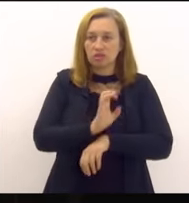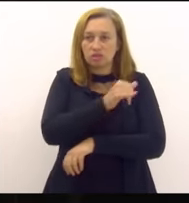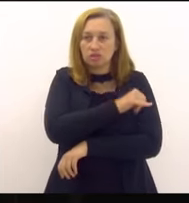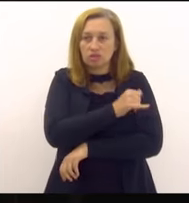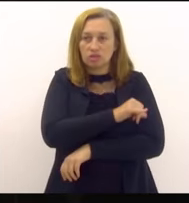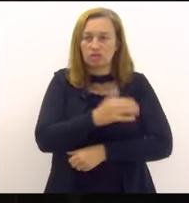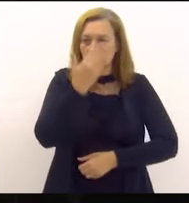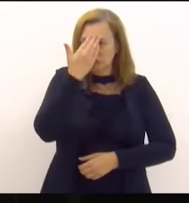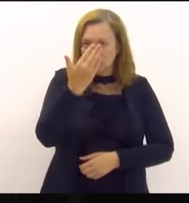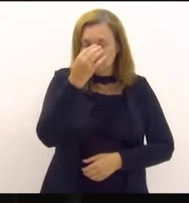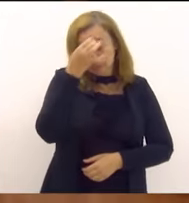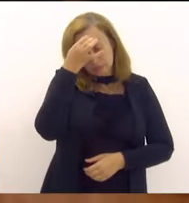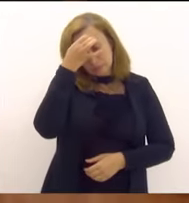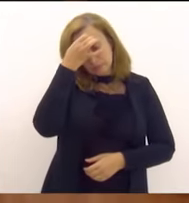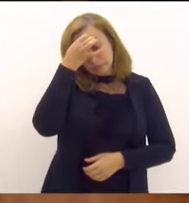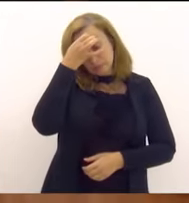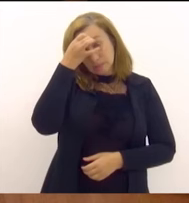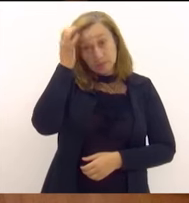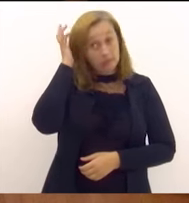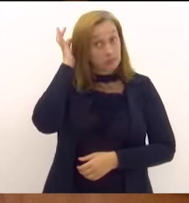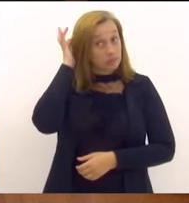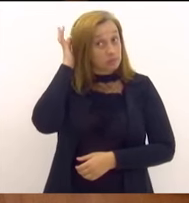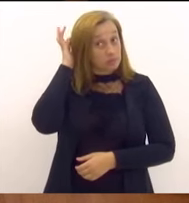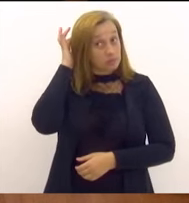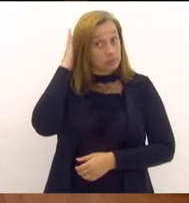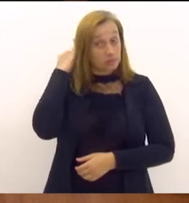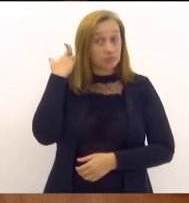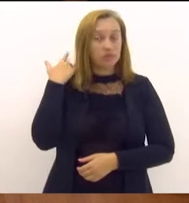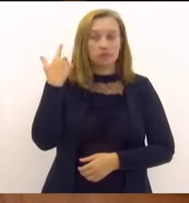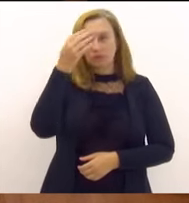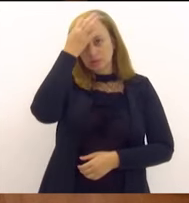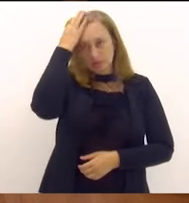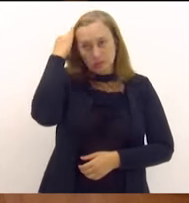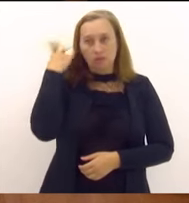obrigado. Pela ordem, presidente.